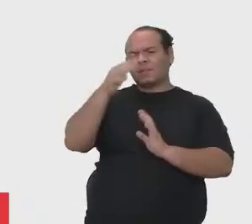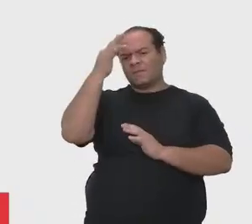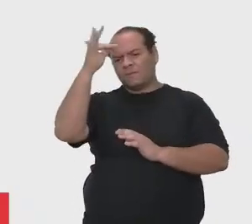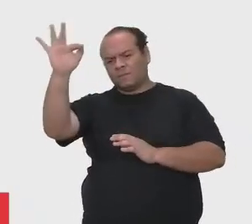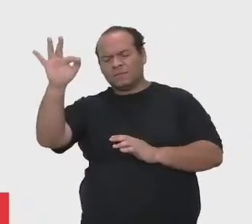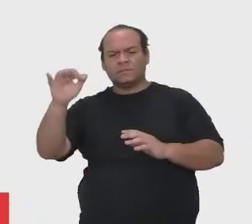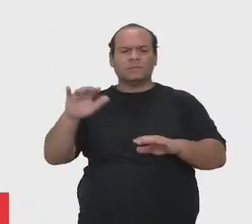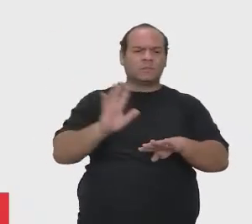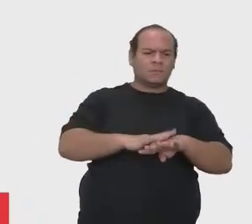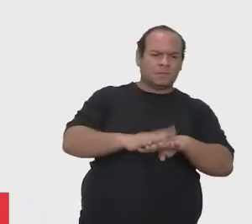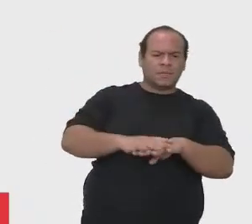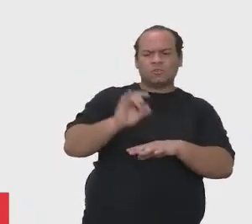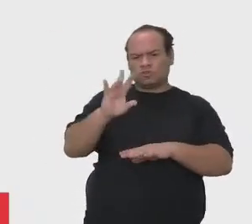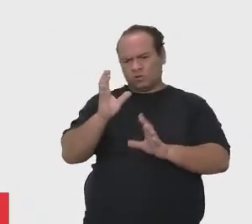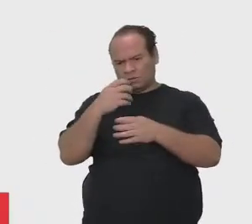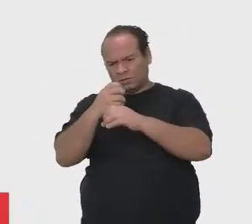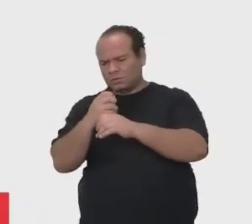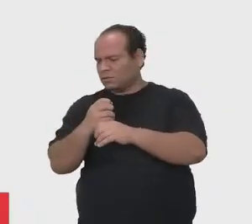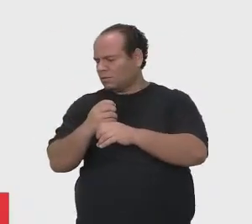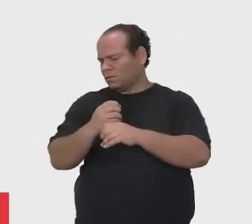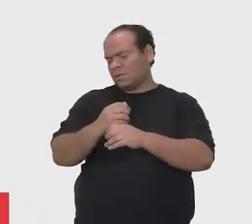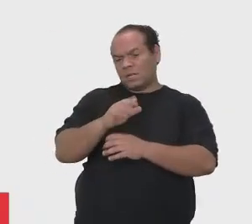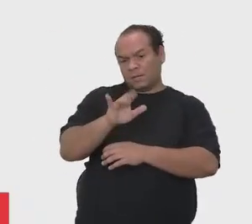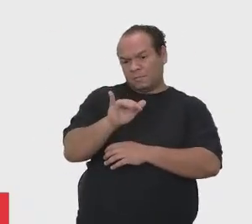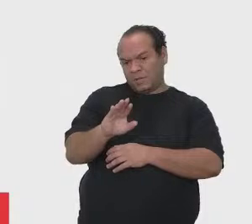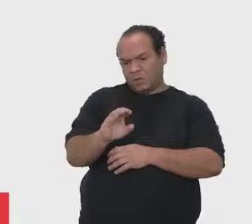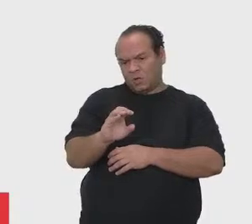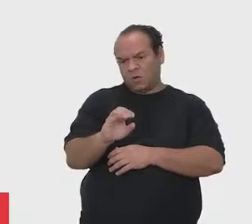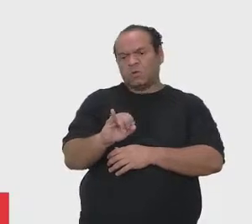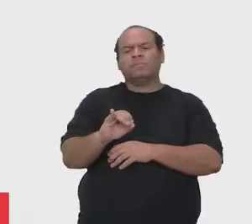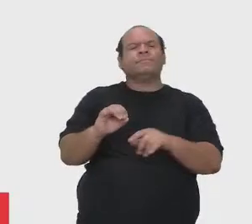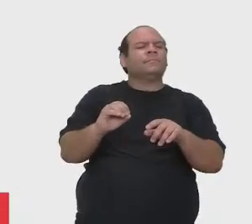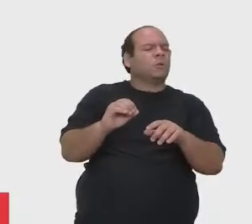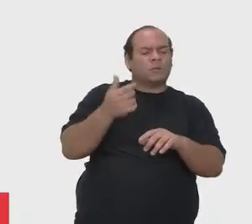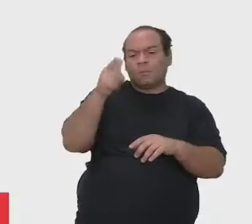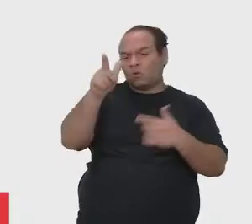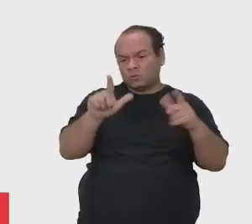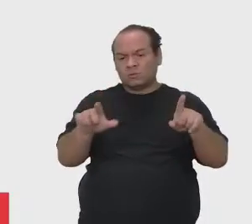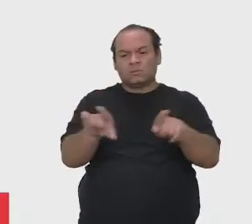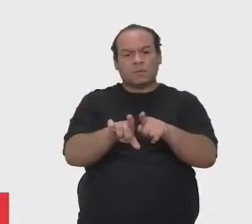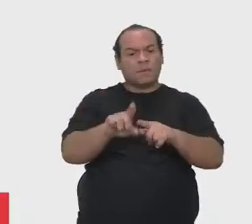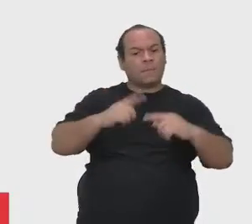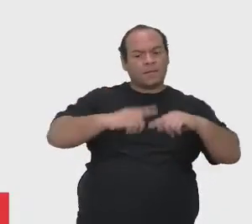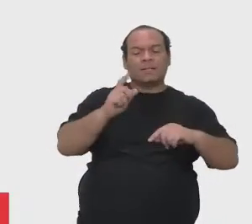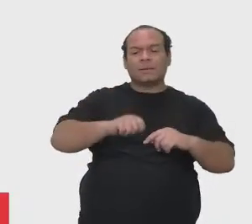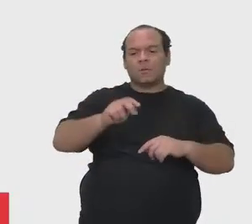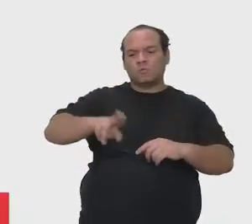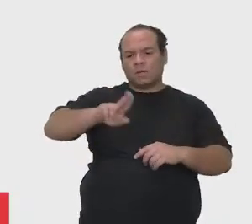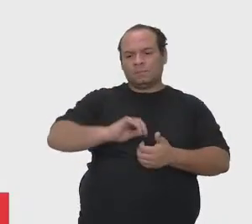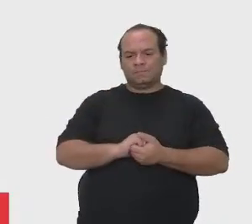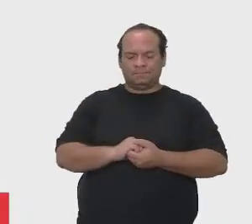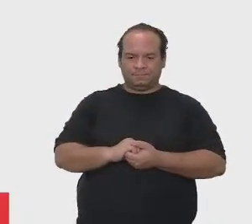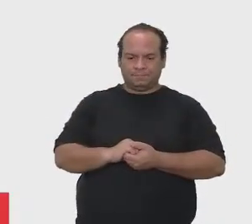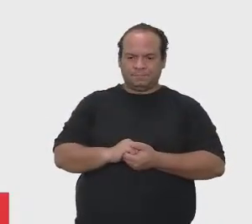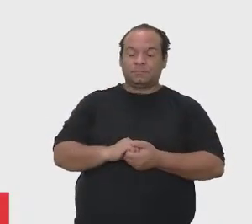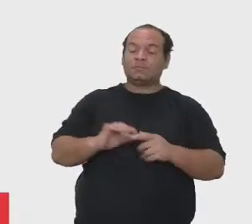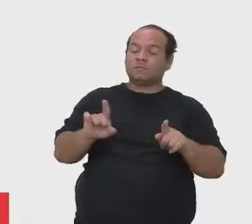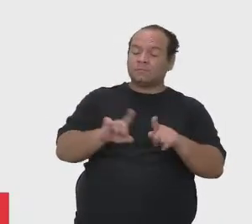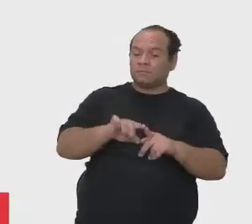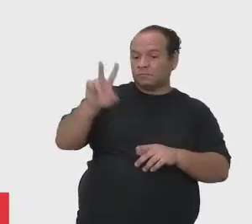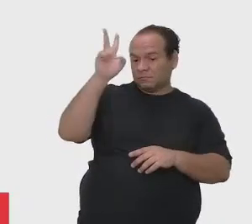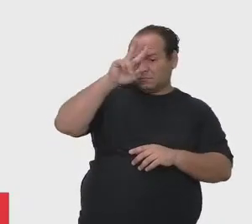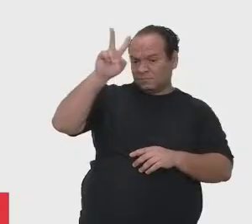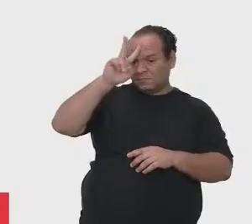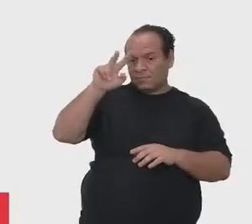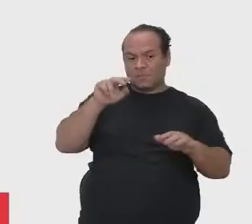matemática, não só das ciências, né, ou da biologia, como a gente vê tanto, tá certo? Bom, quero lembrá-los que